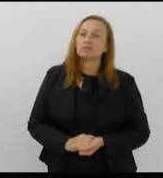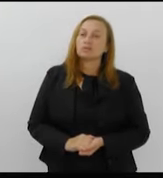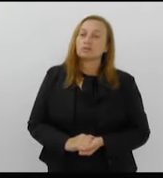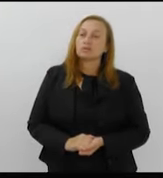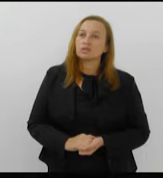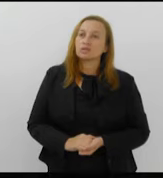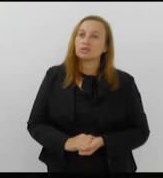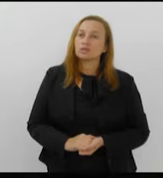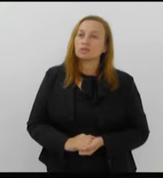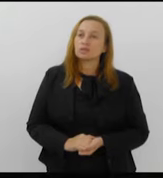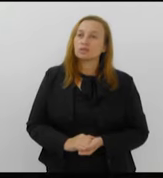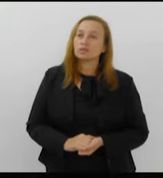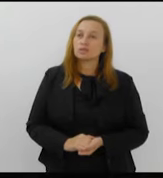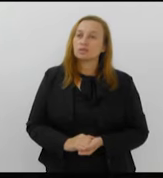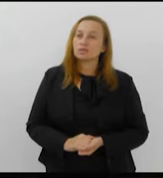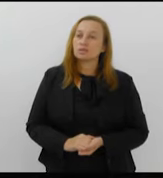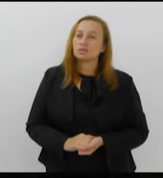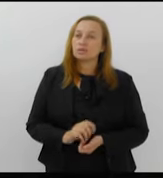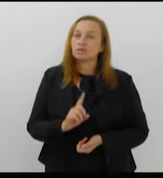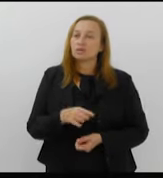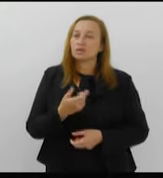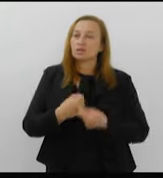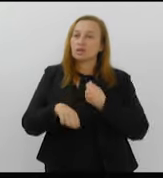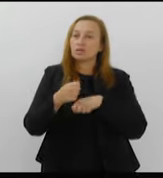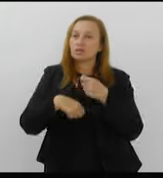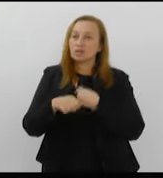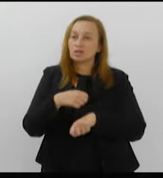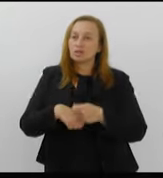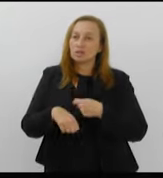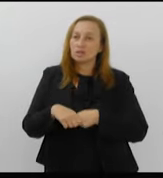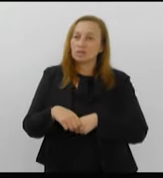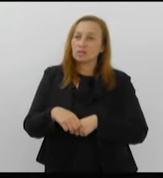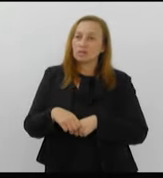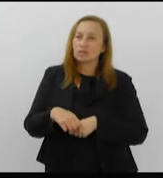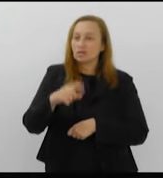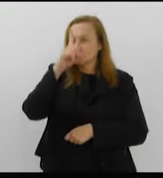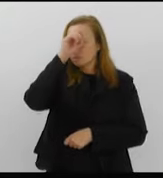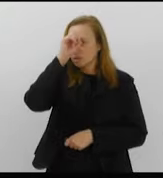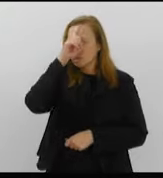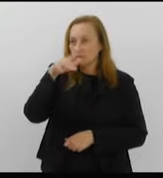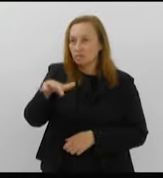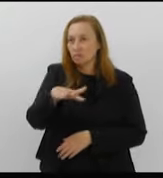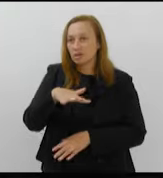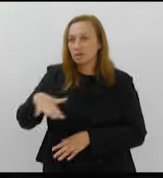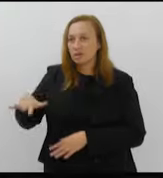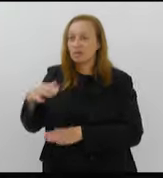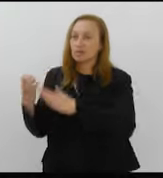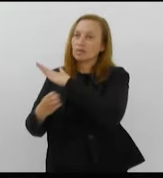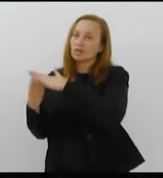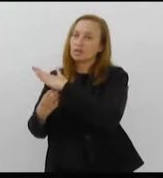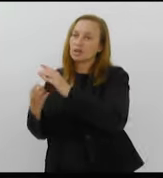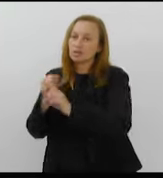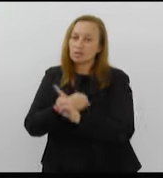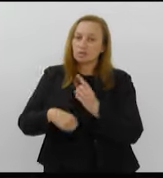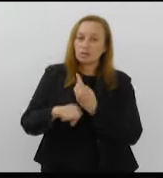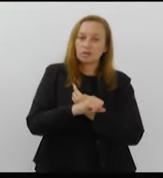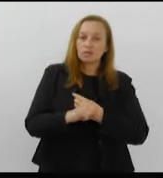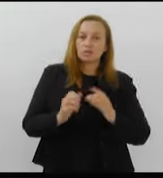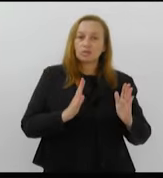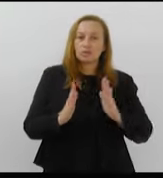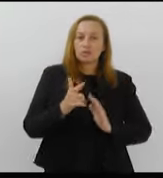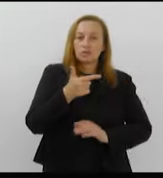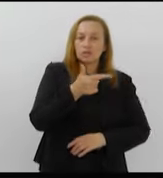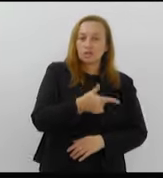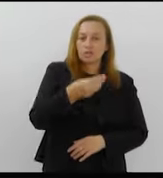extinção da administração pública das unidades hospitalares pelas organizações sociais no prazo de 31 de julho de